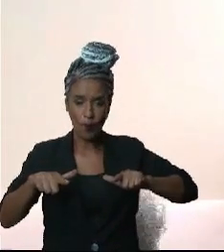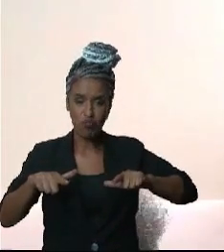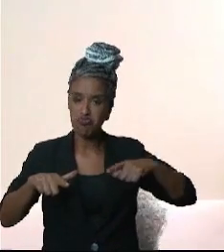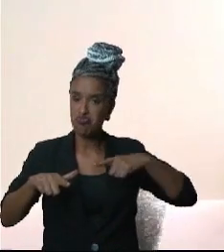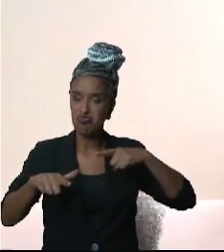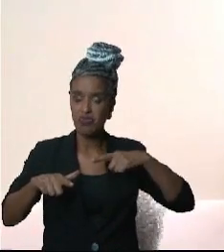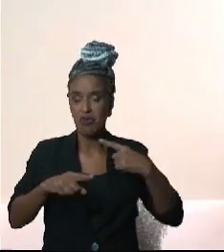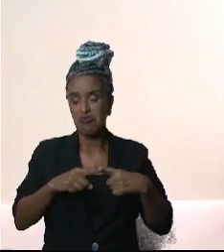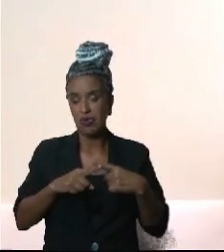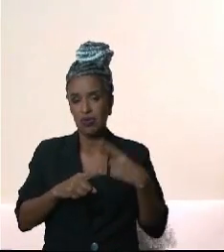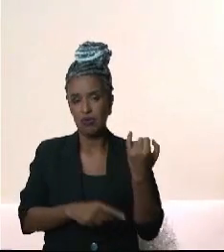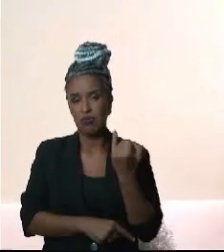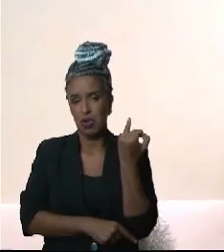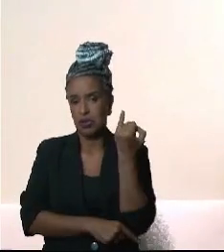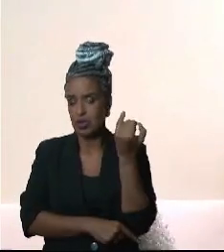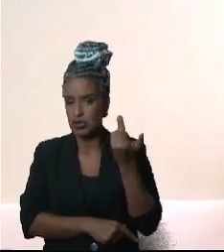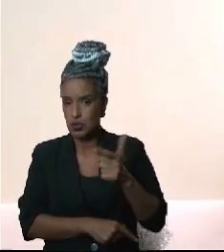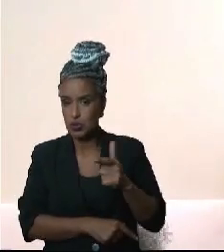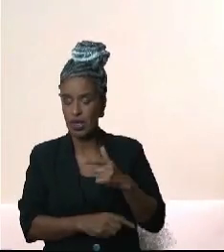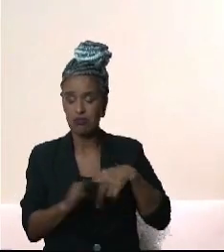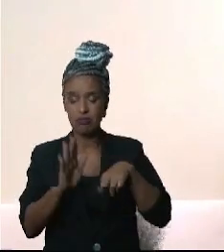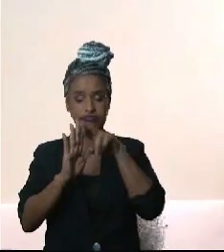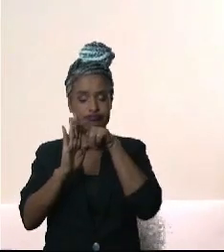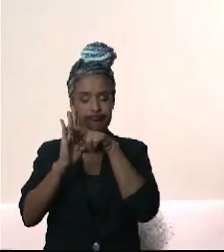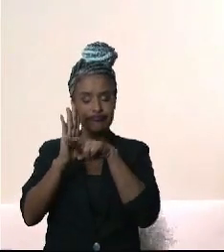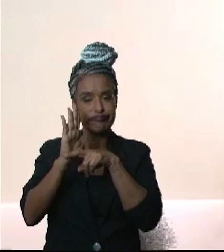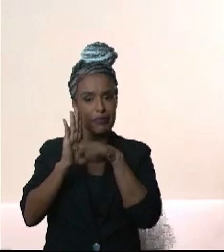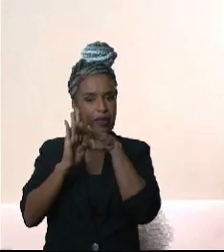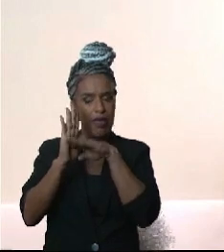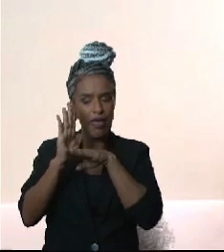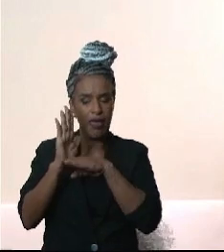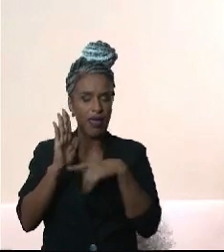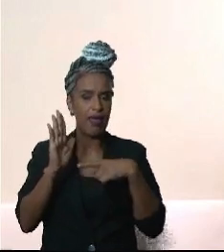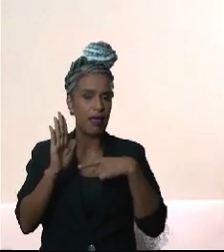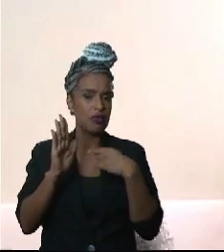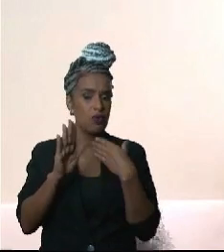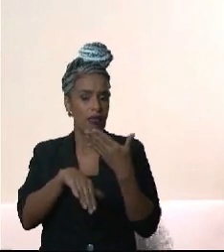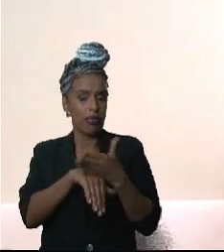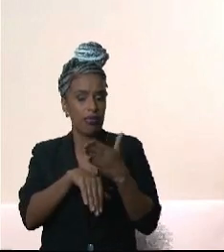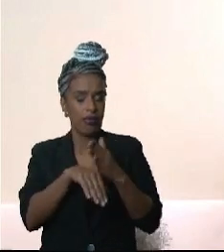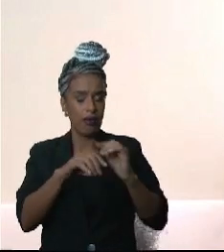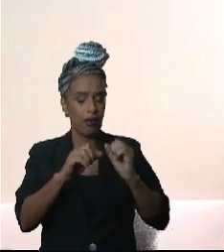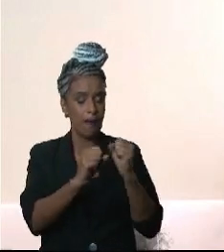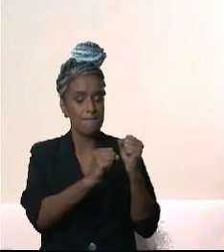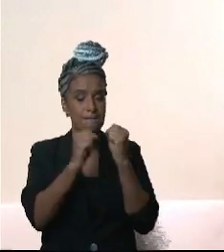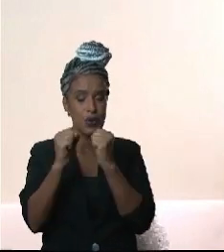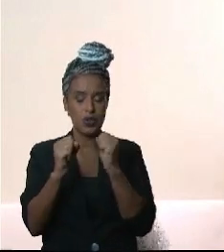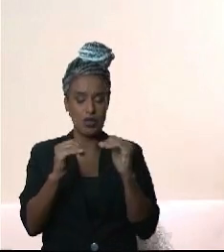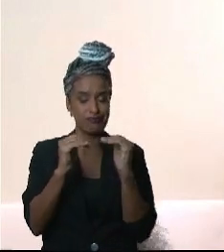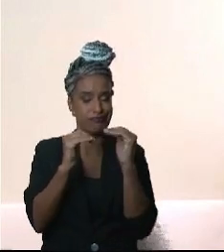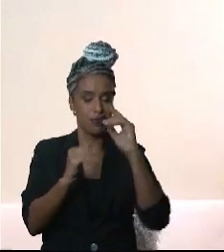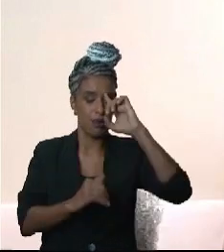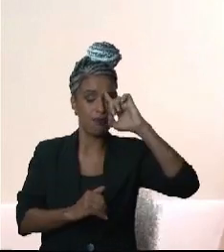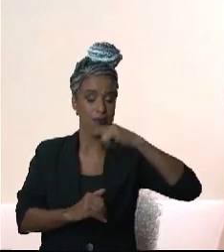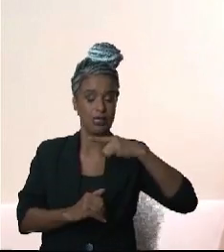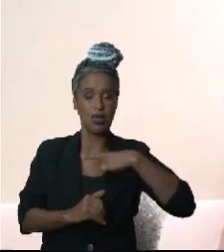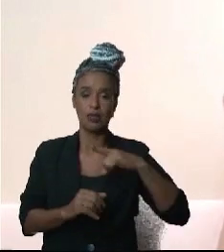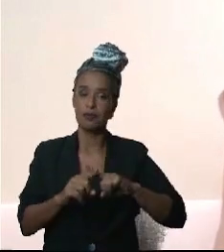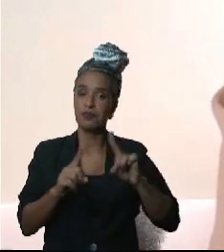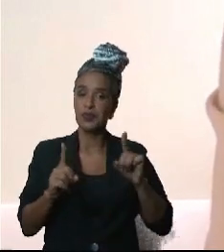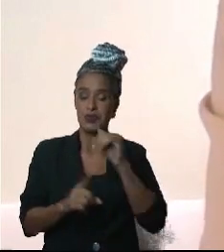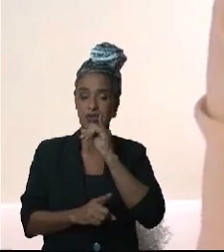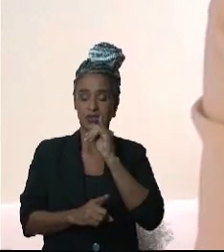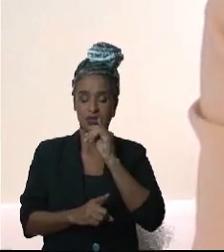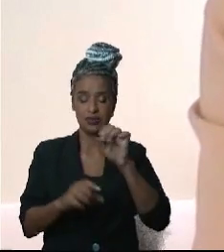não é tão importante como que se baseie em normas e não no mero exercício do poder. Por exemplo, o